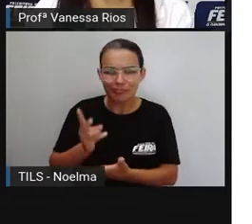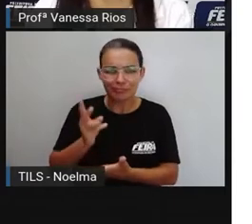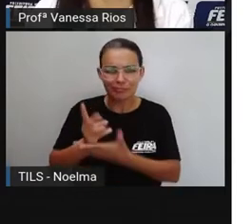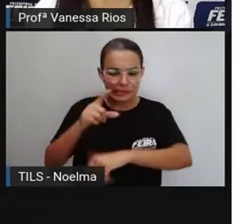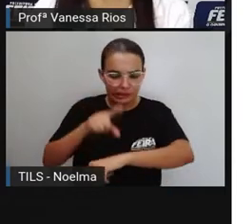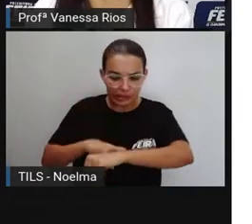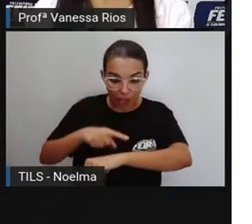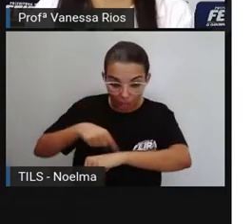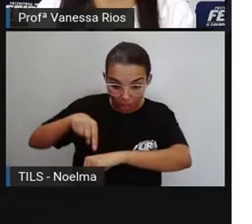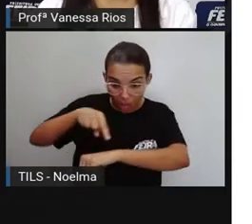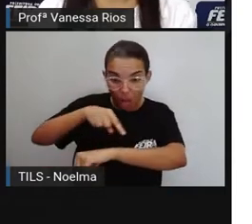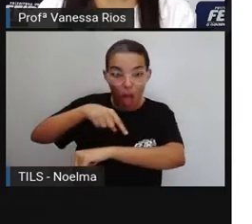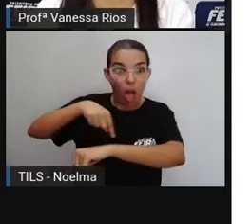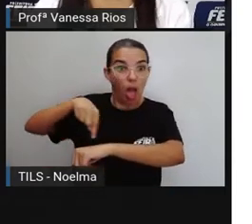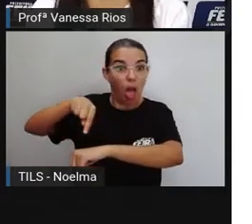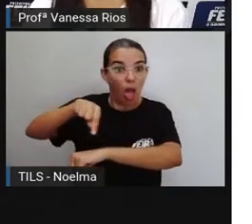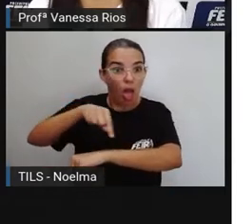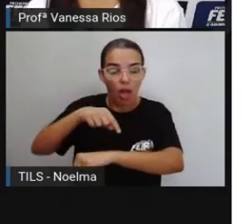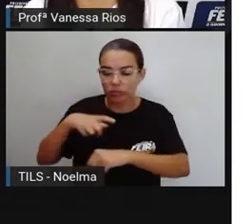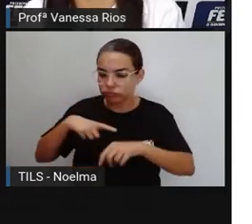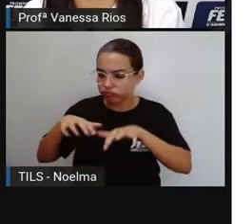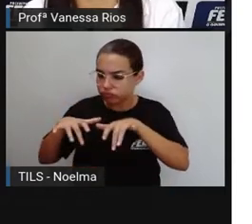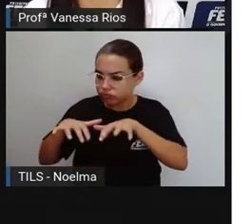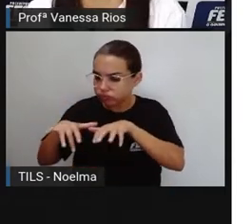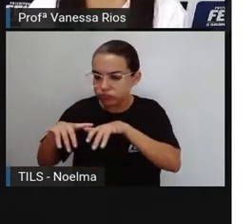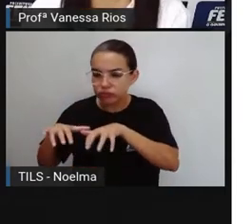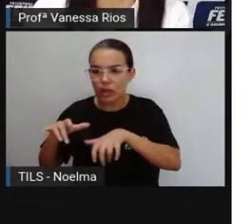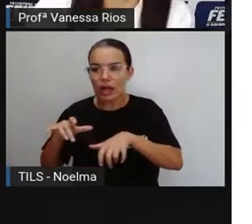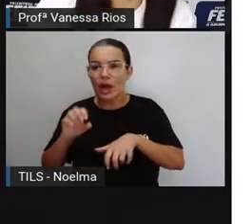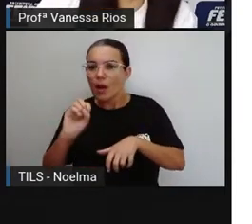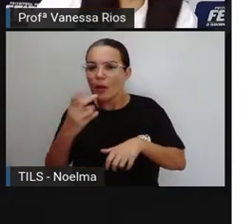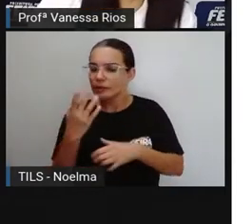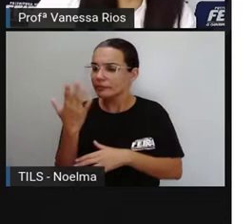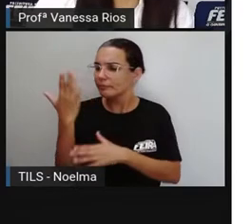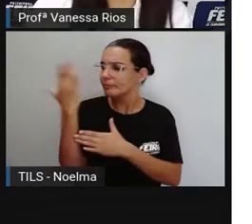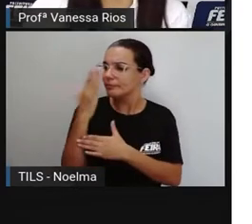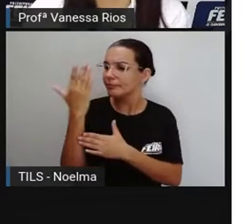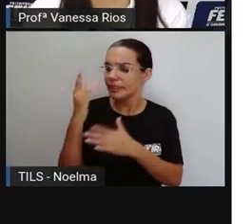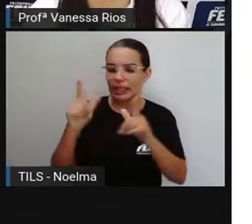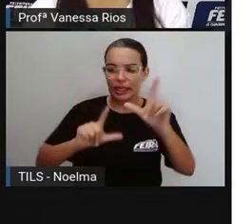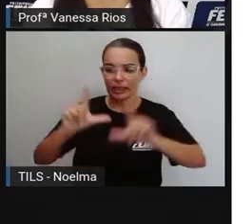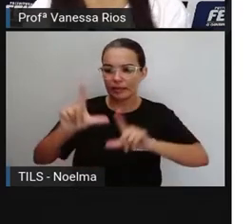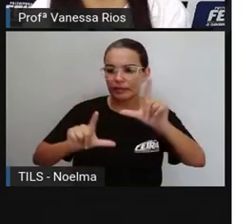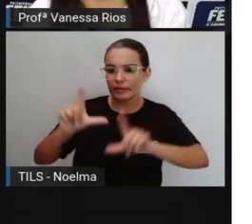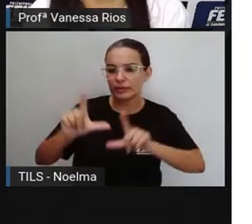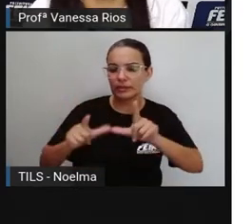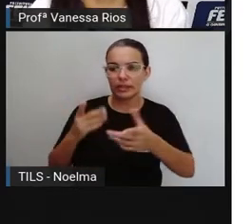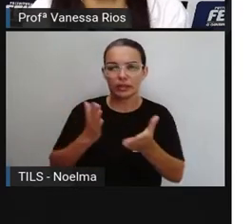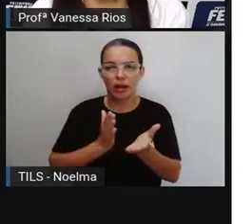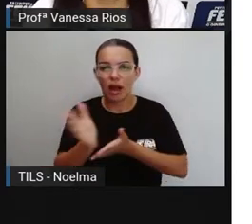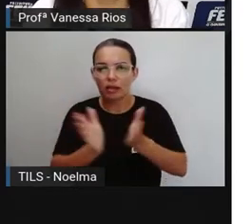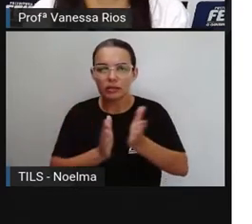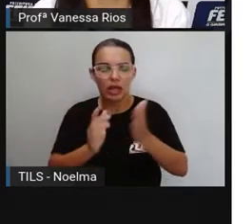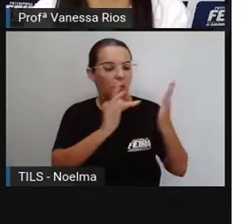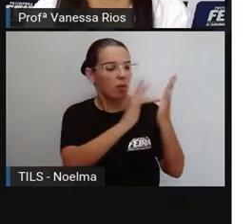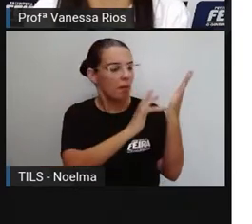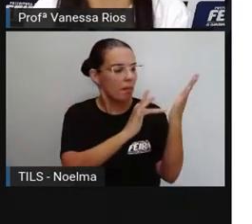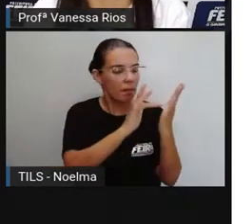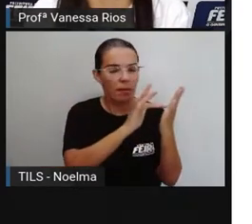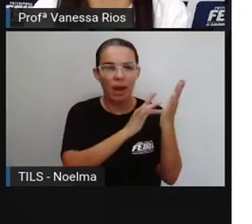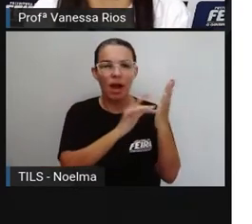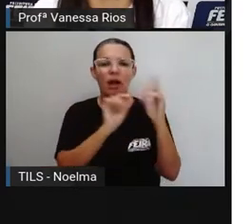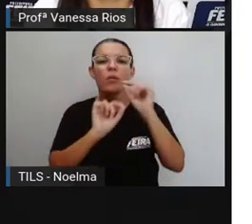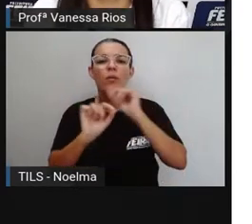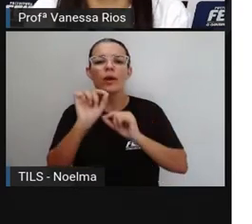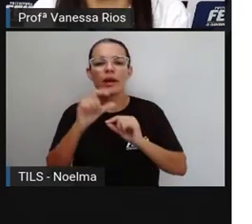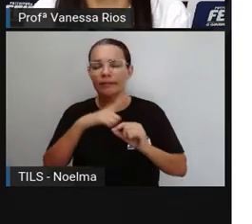maior dos meios tecnológicos, do assistir televisão, do usar o computador, do acesso ao celular, tem feito cada